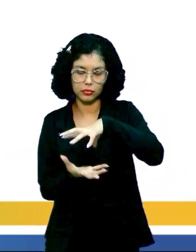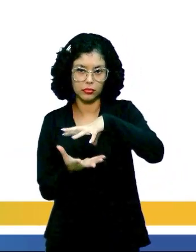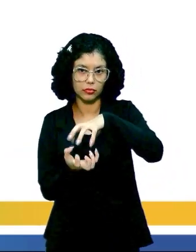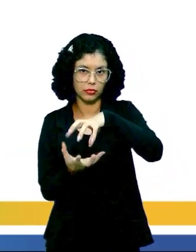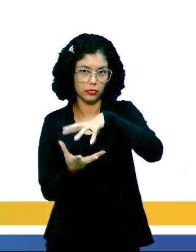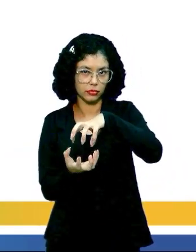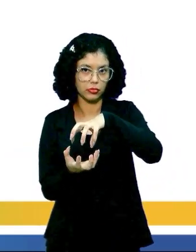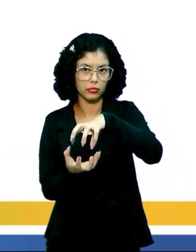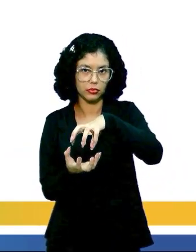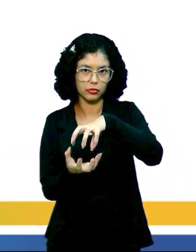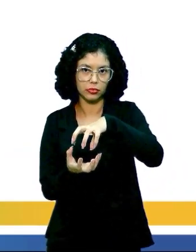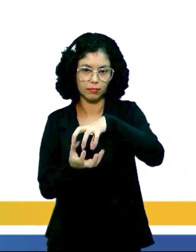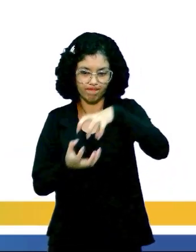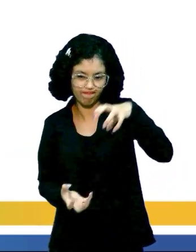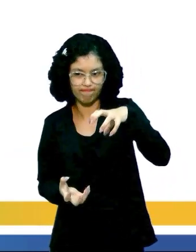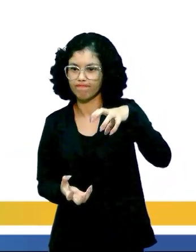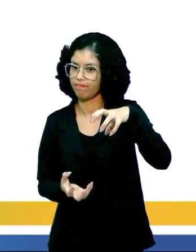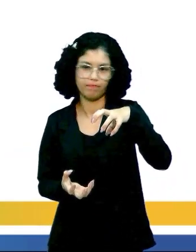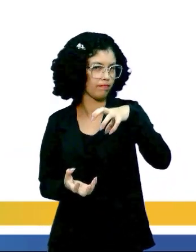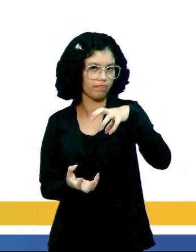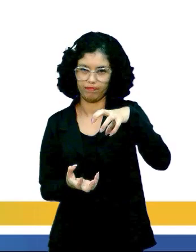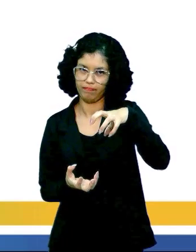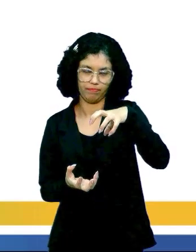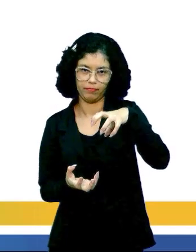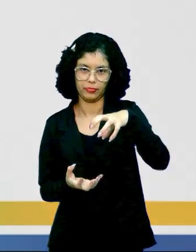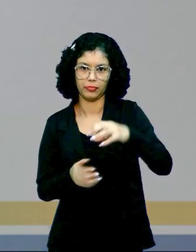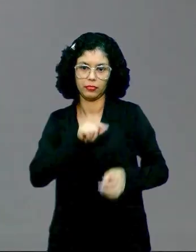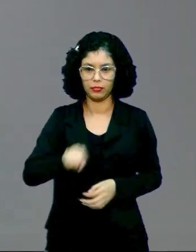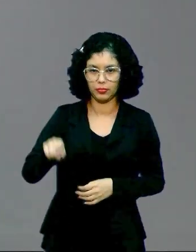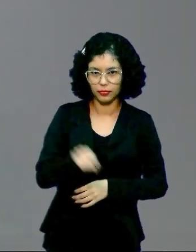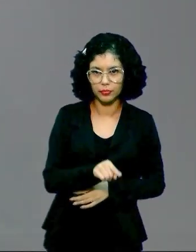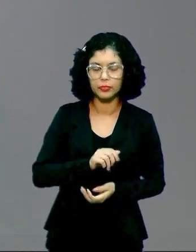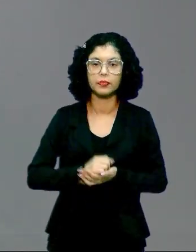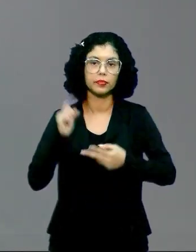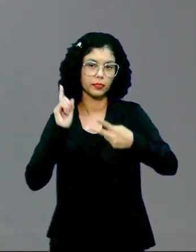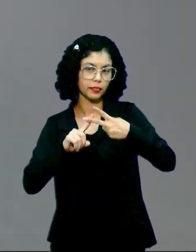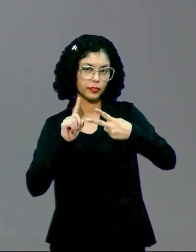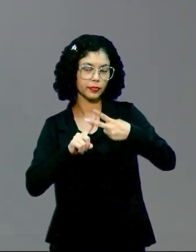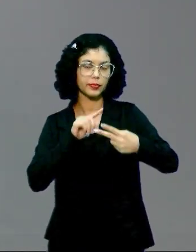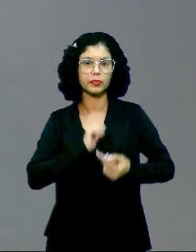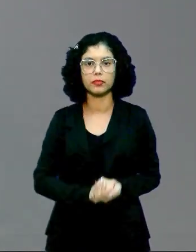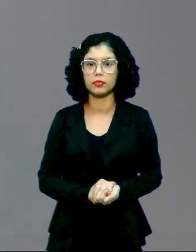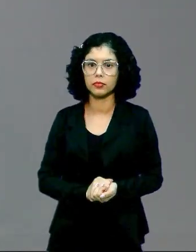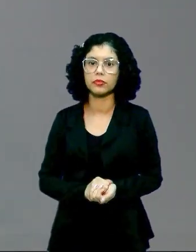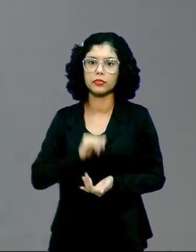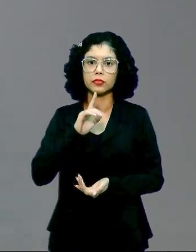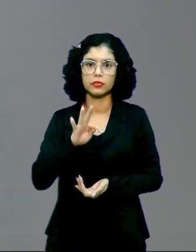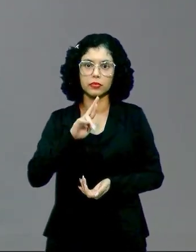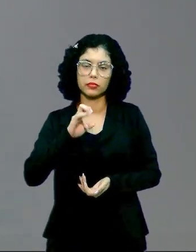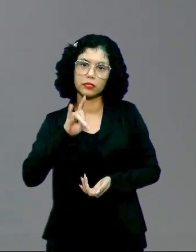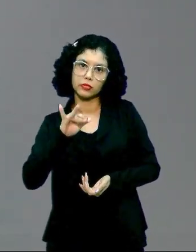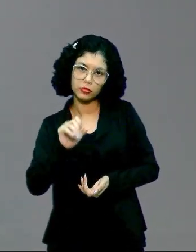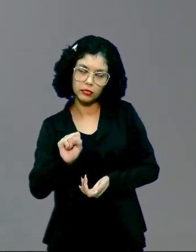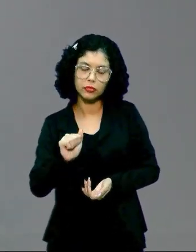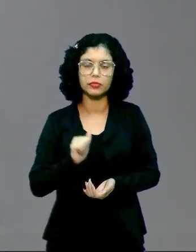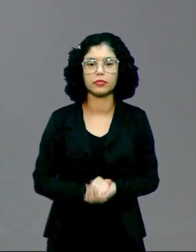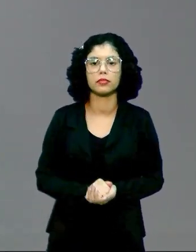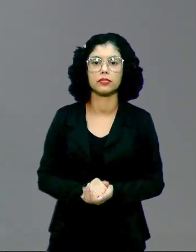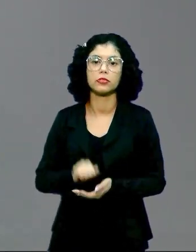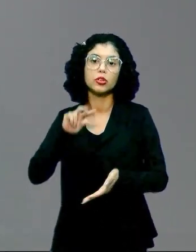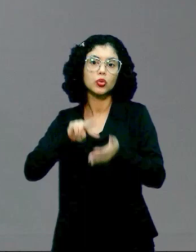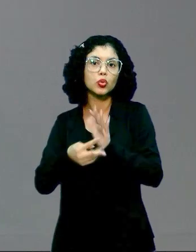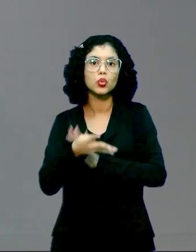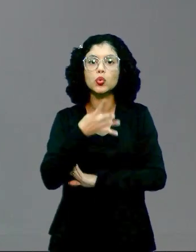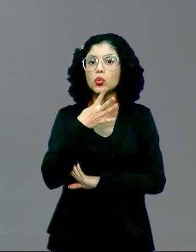esférico, maciço, indivisível e neutro. O segundo modelo é o modelo de Thomson. O modelo de Thomson ele